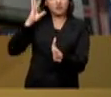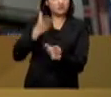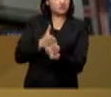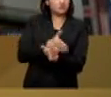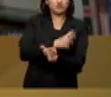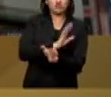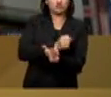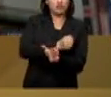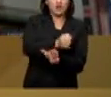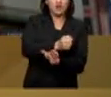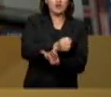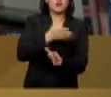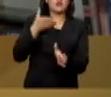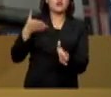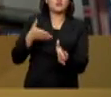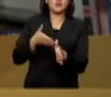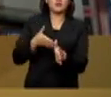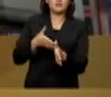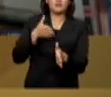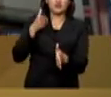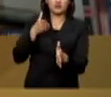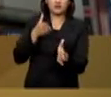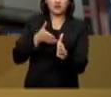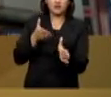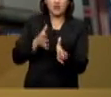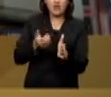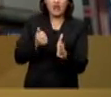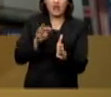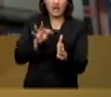contar da publicação da ata de julgamento